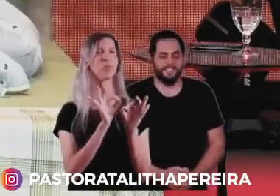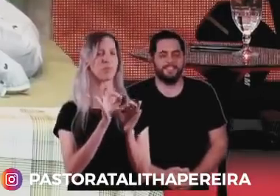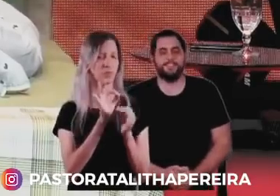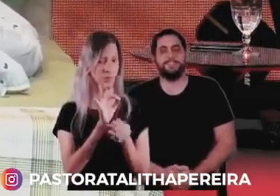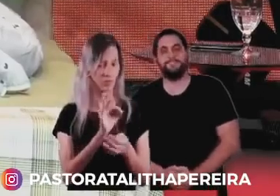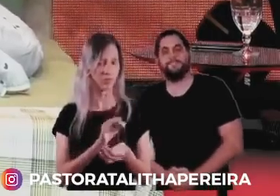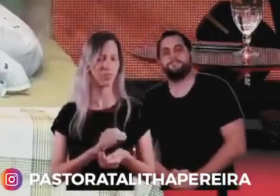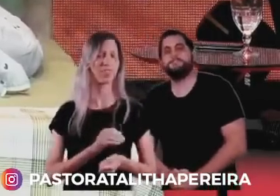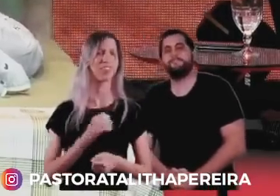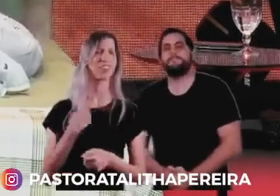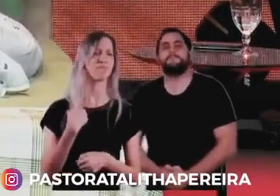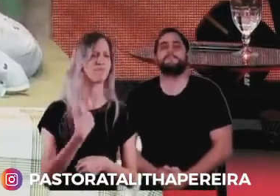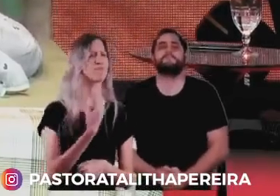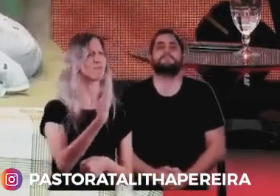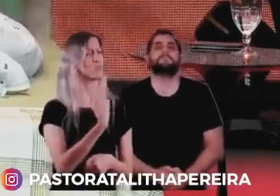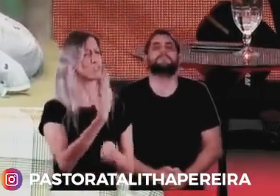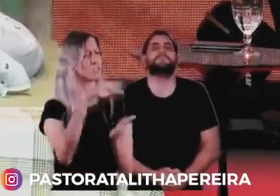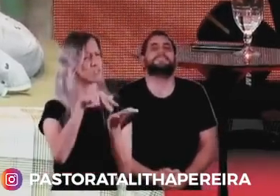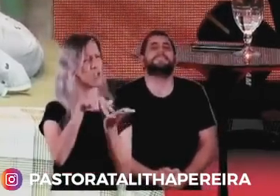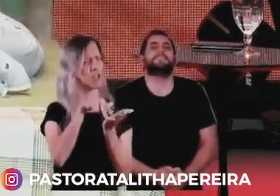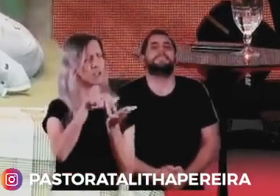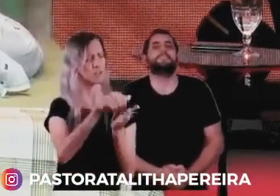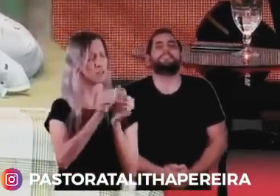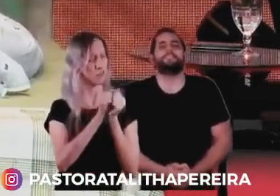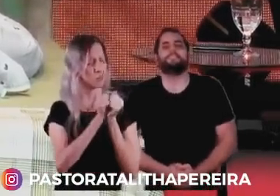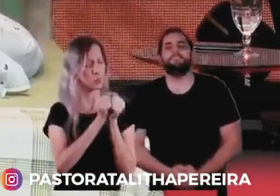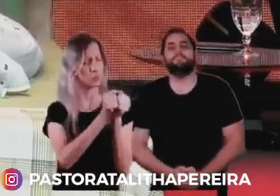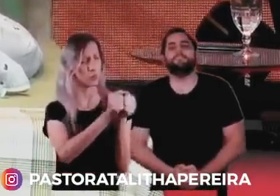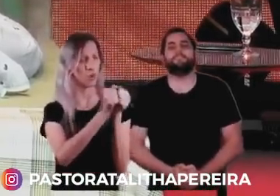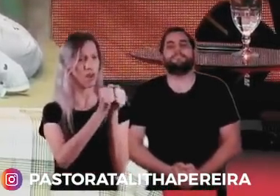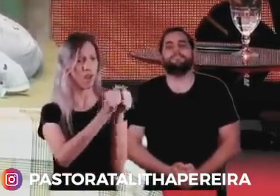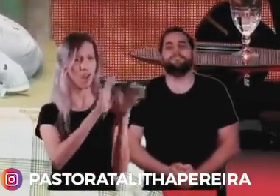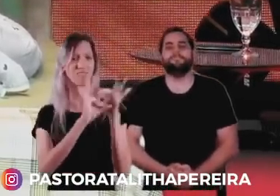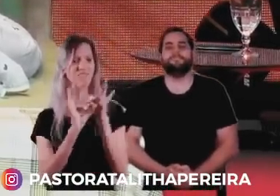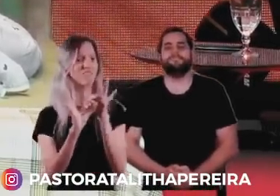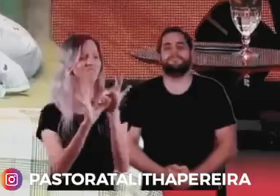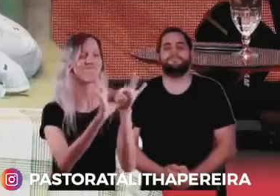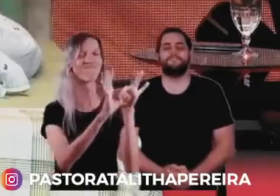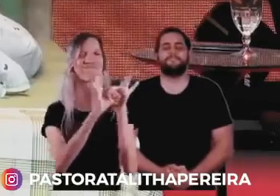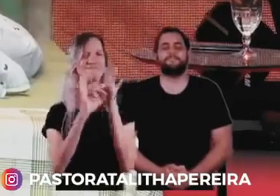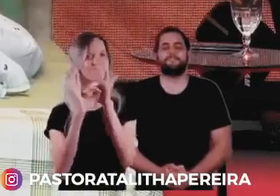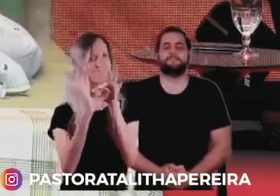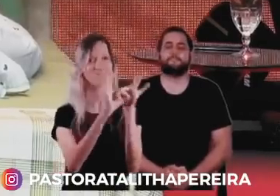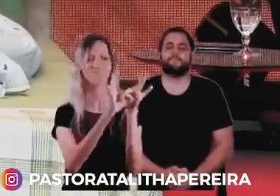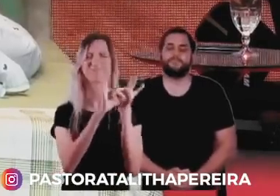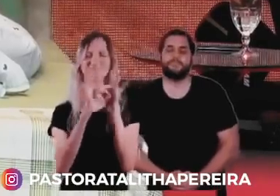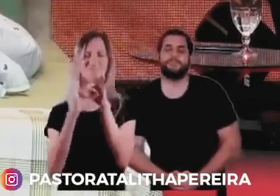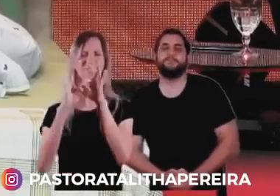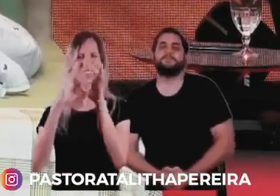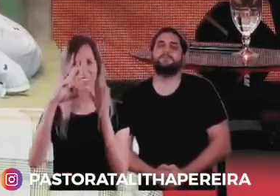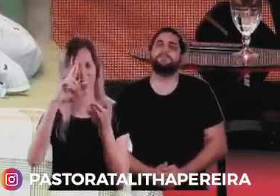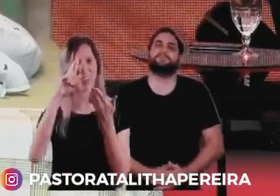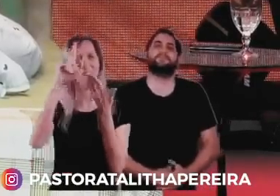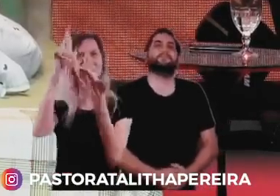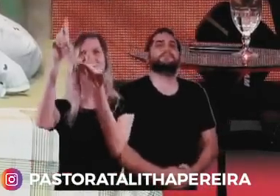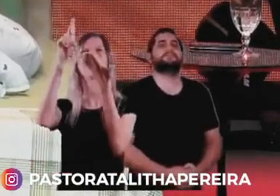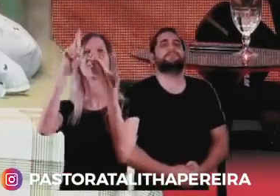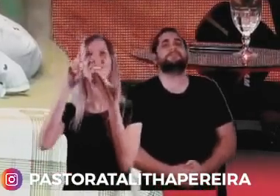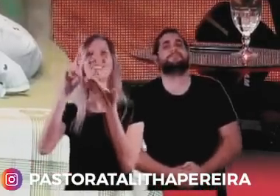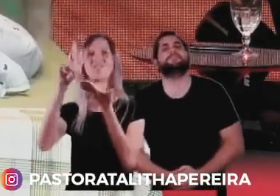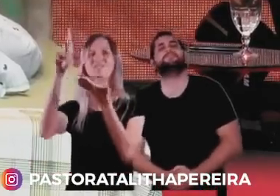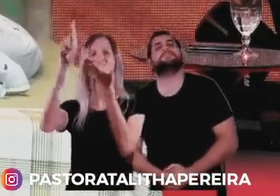separar. Firmaremos nossas vidas sobre a rocha do